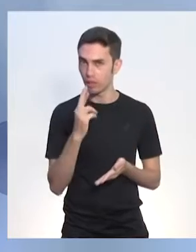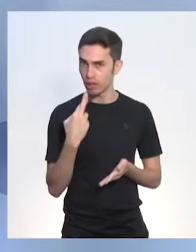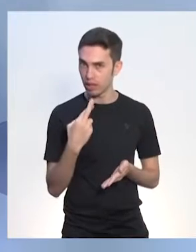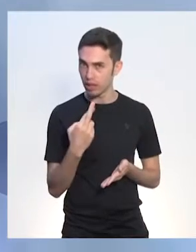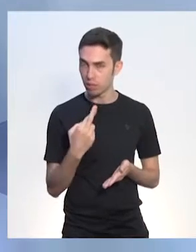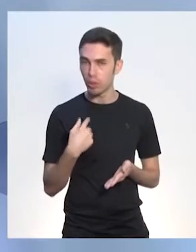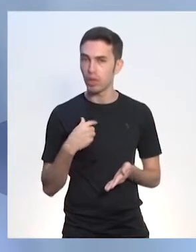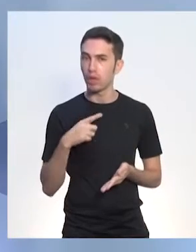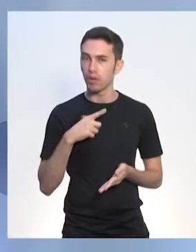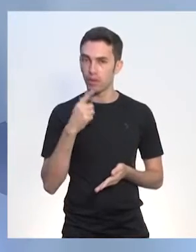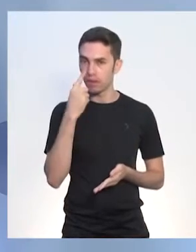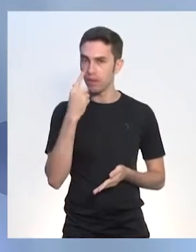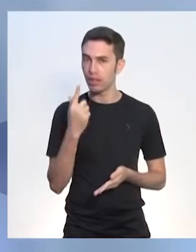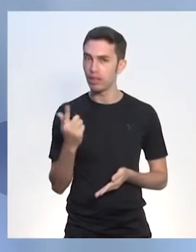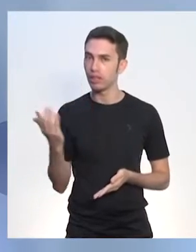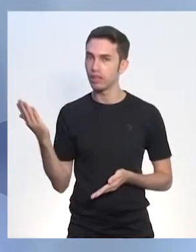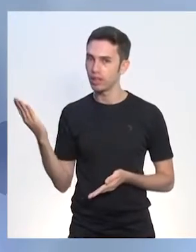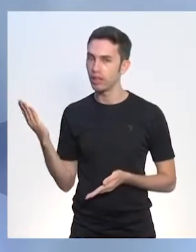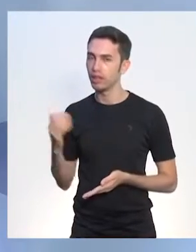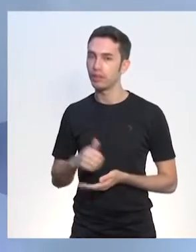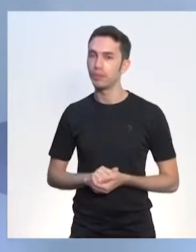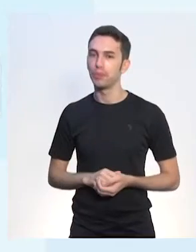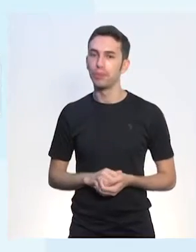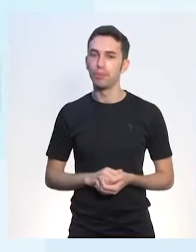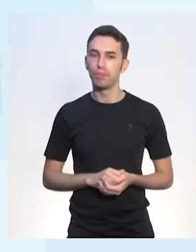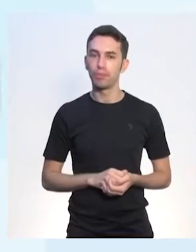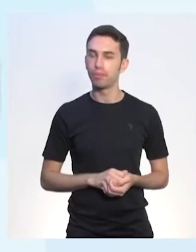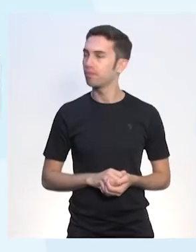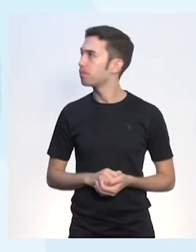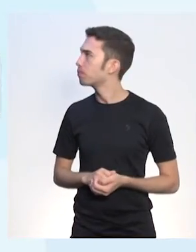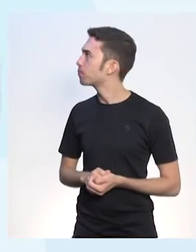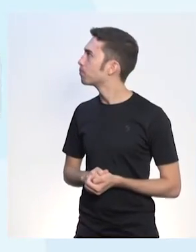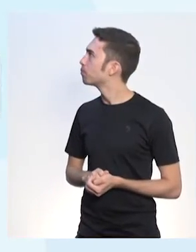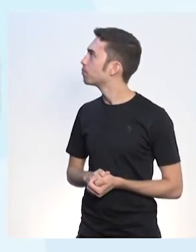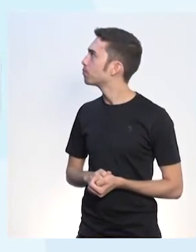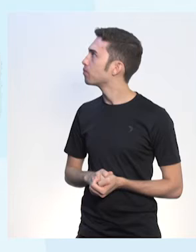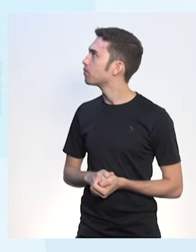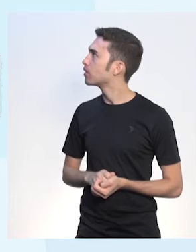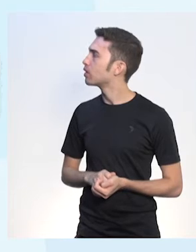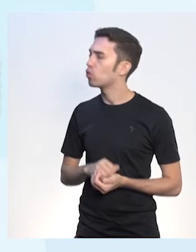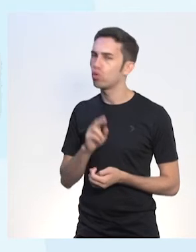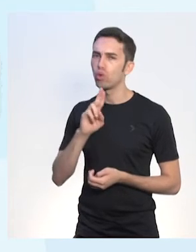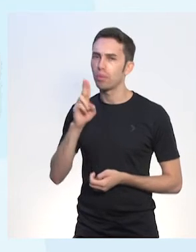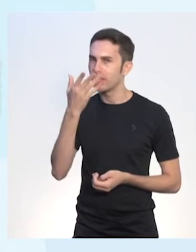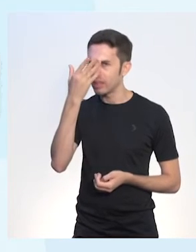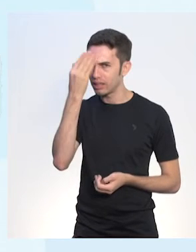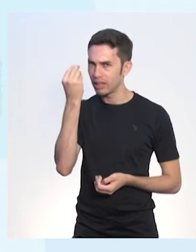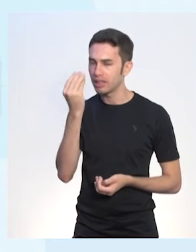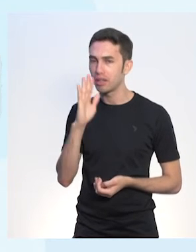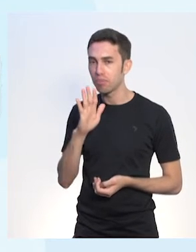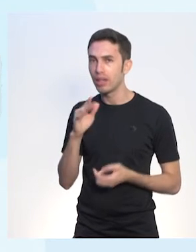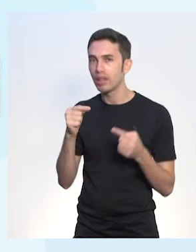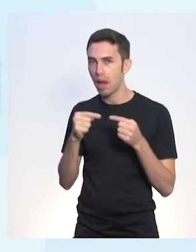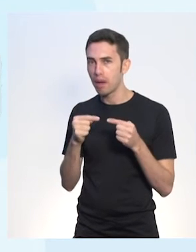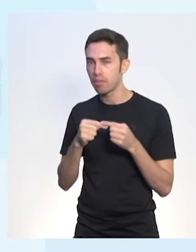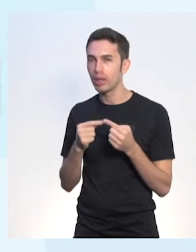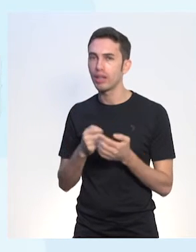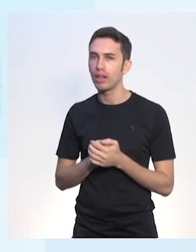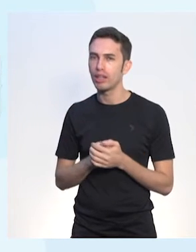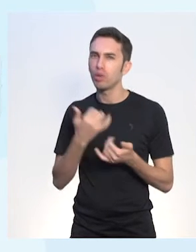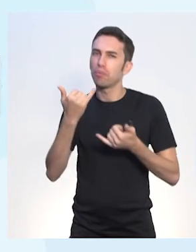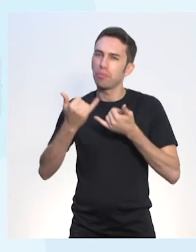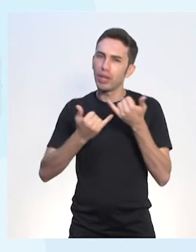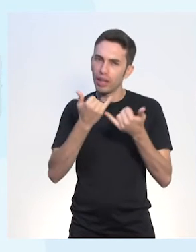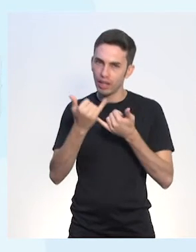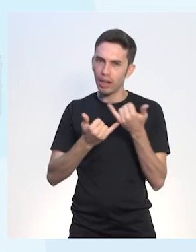de resolver, Sim. foi esse, né, da ideia da... Eu não lembro o enunciado direito, mas ele estava relacionando a ideia da... É um brinquedo